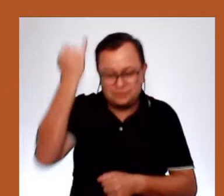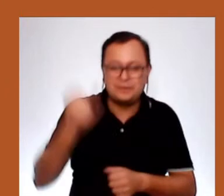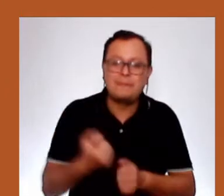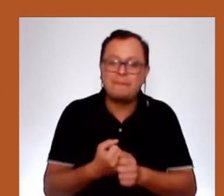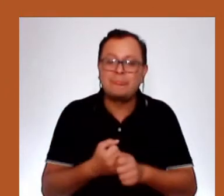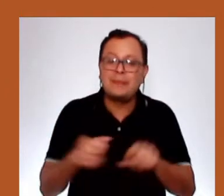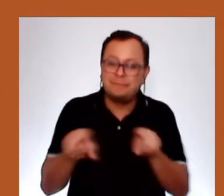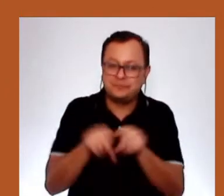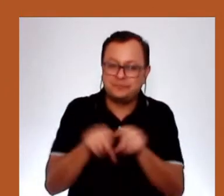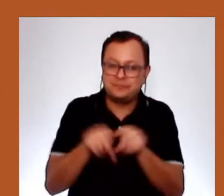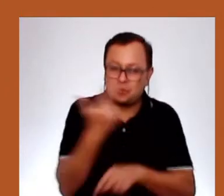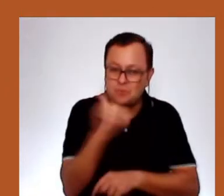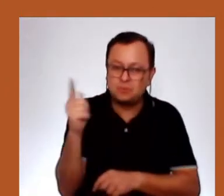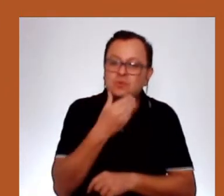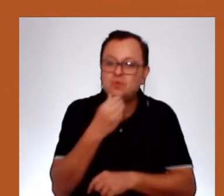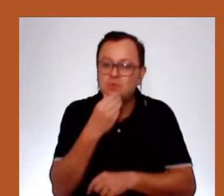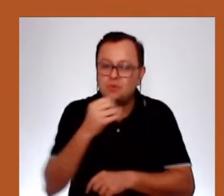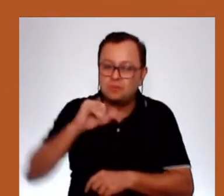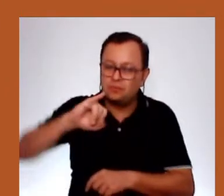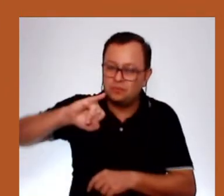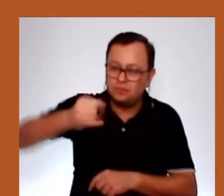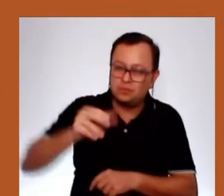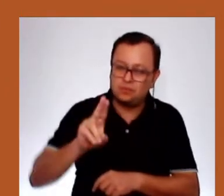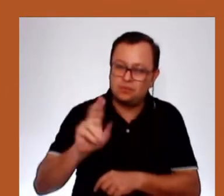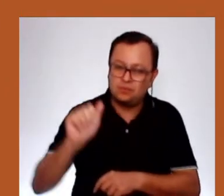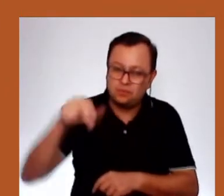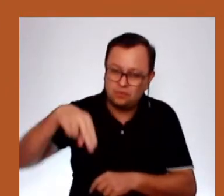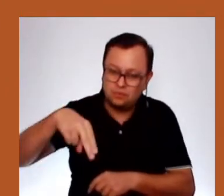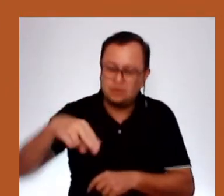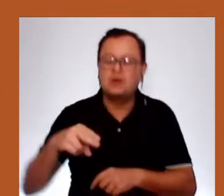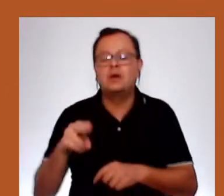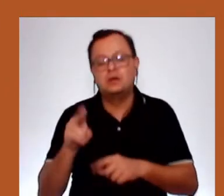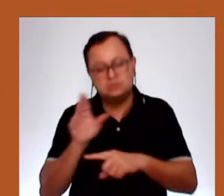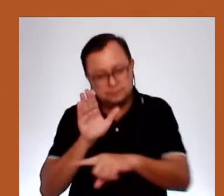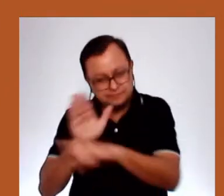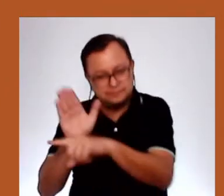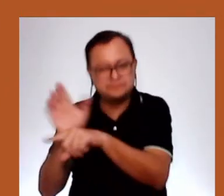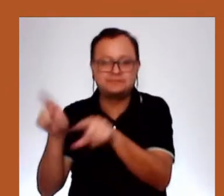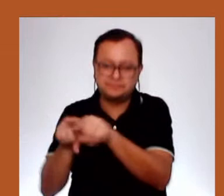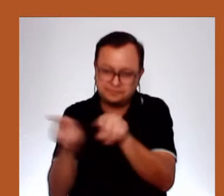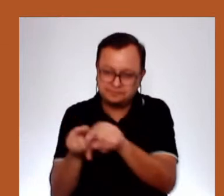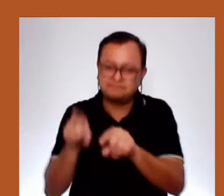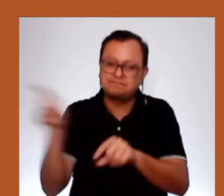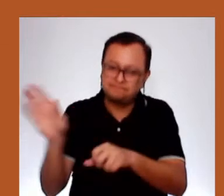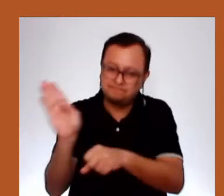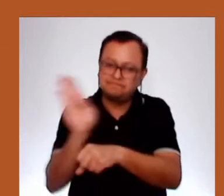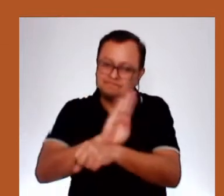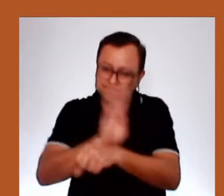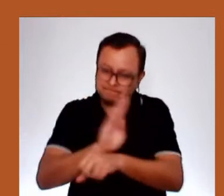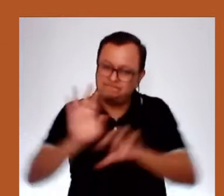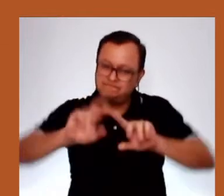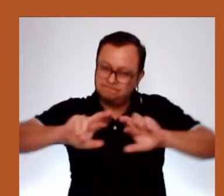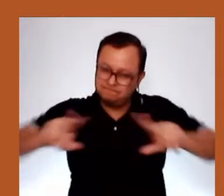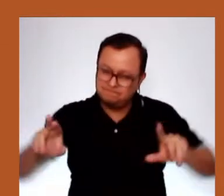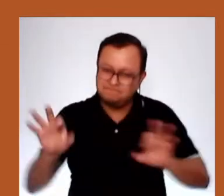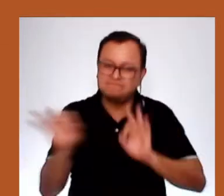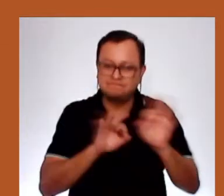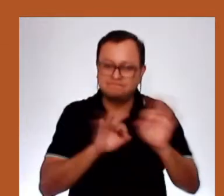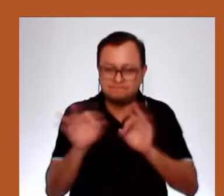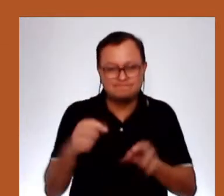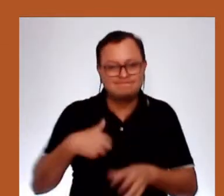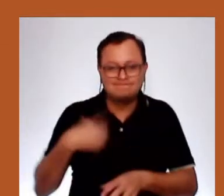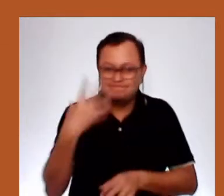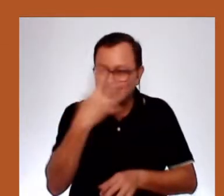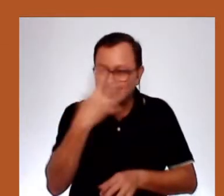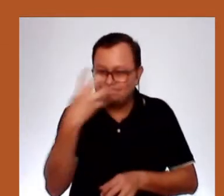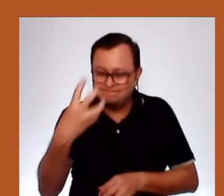que é jornalista, do Premier e é produtor desse documentário. Então, sou uma entusiasta,